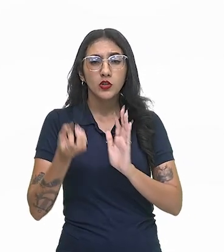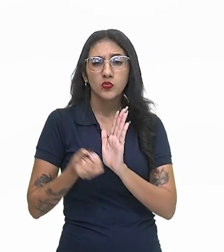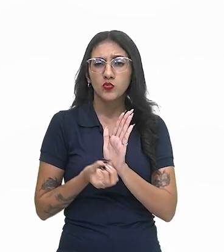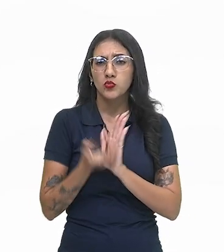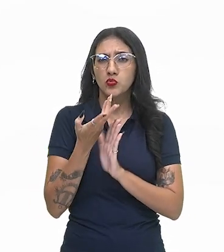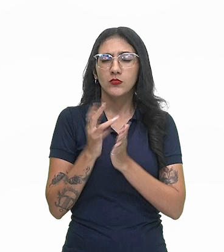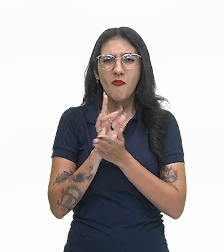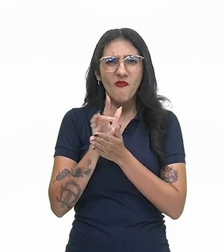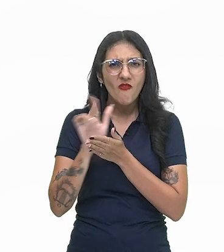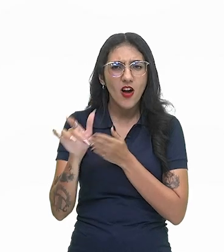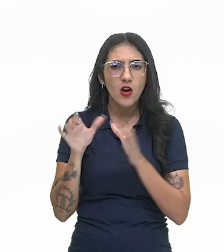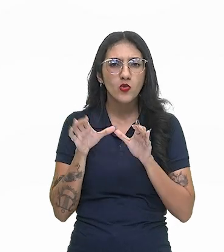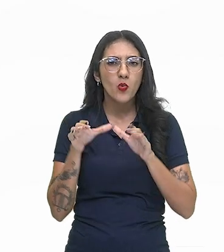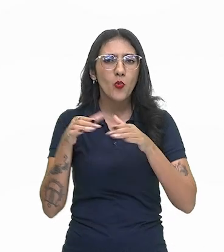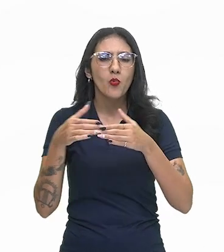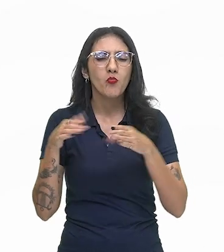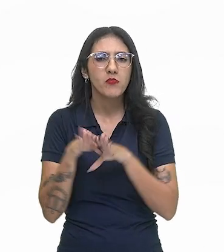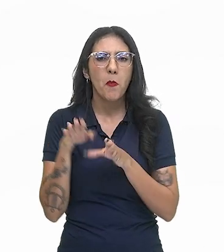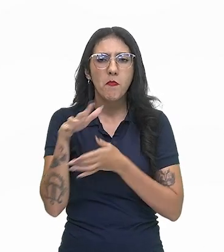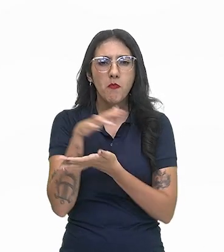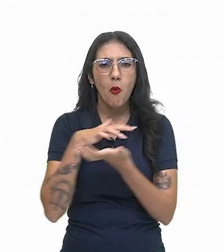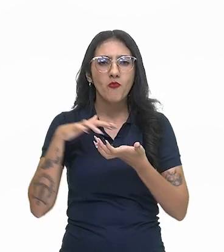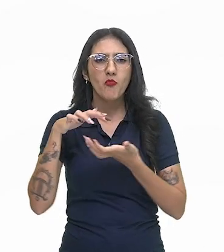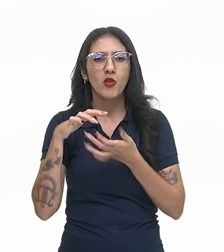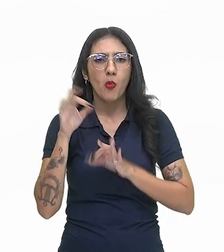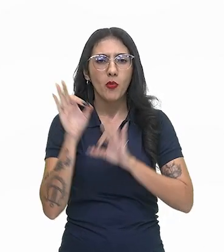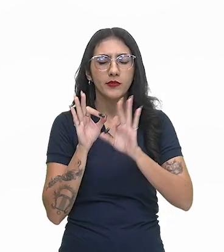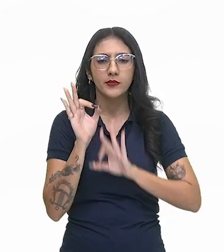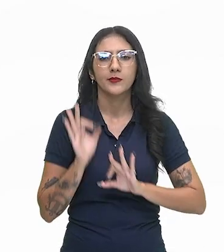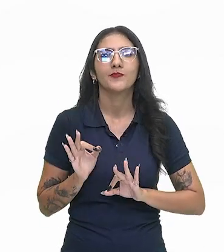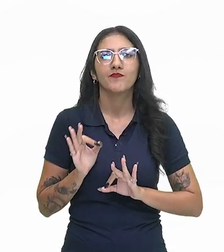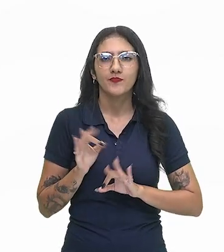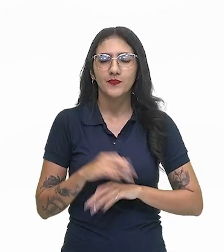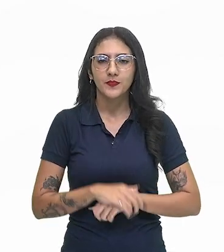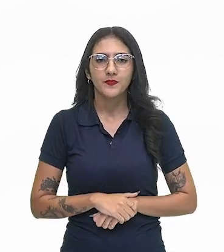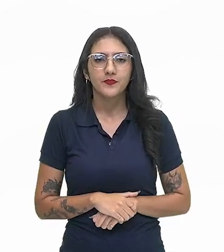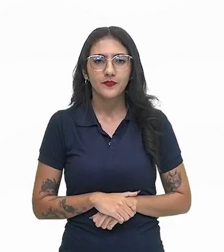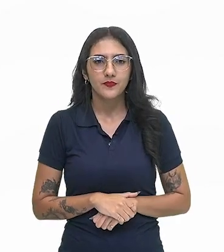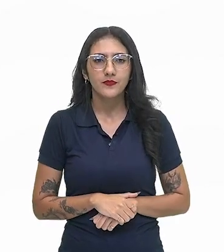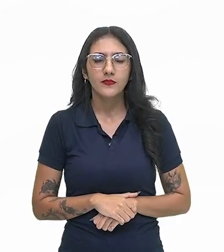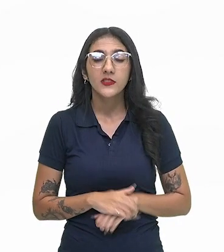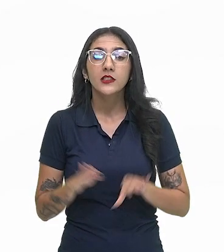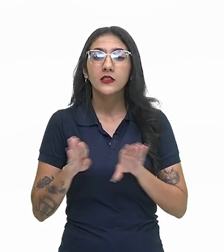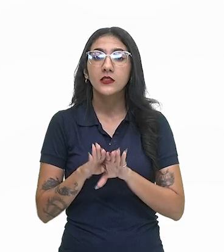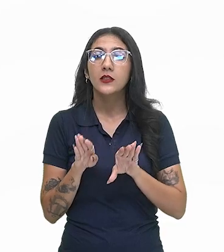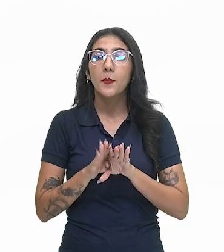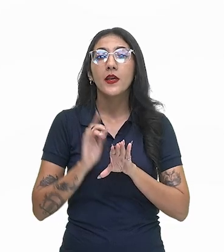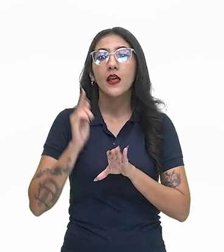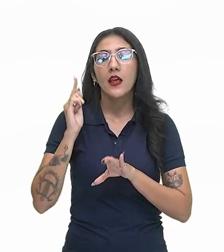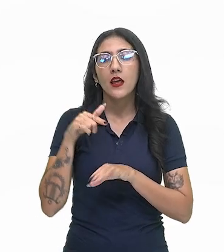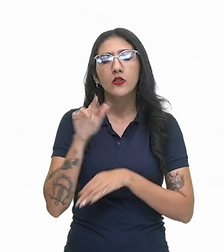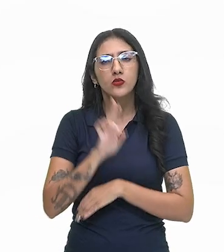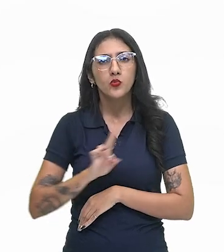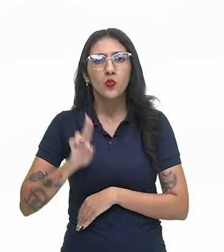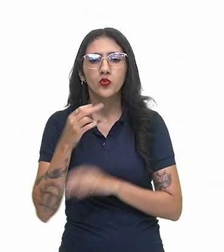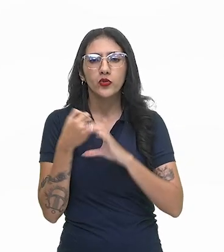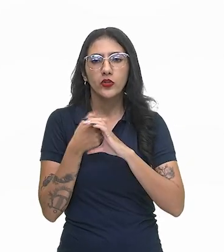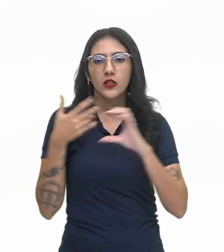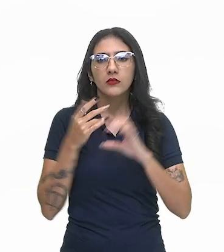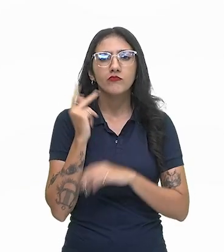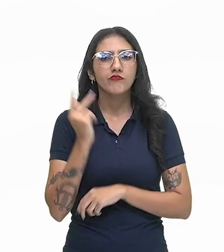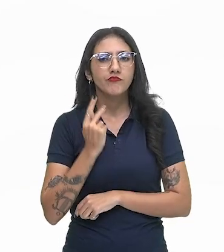de diversos grupos e movimentos sociais organizados e resgata elementos